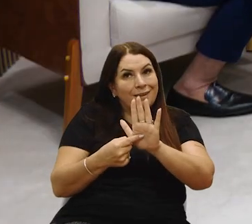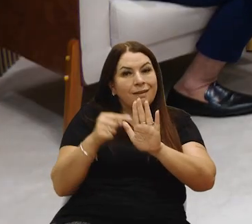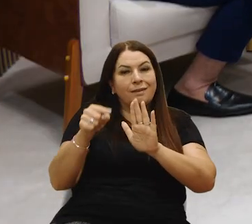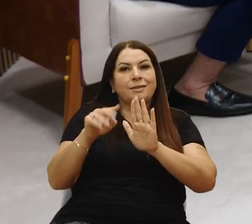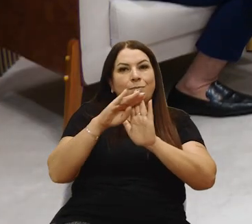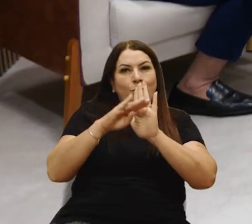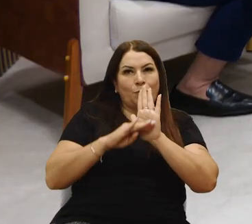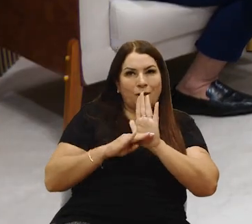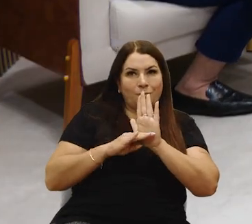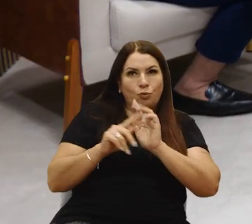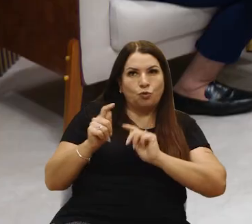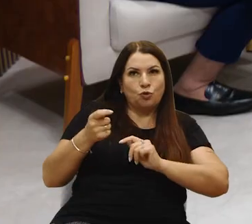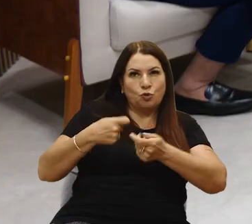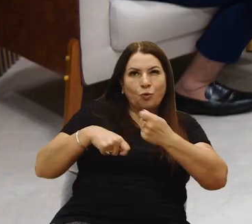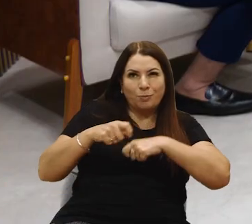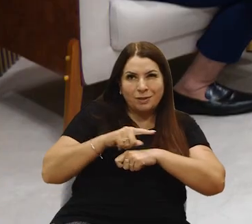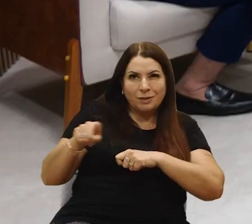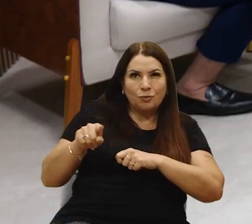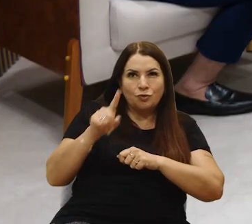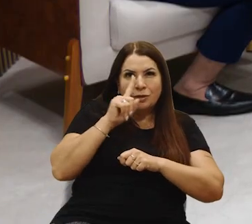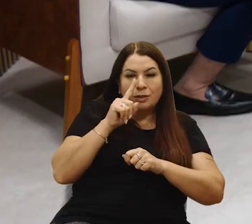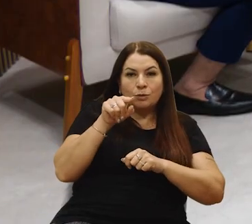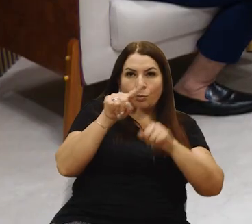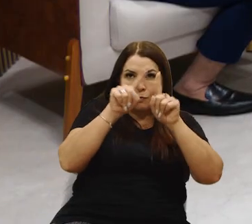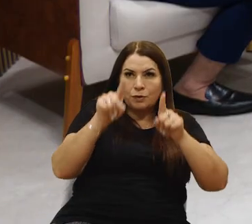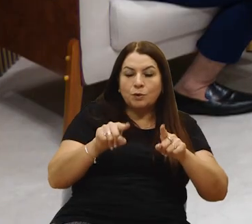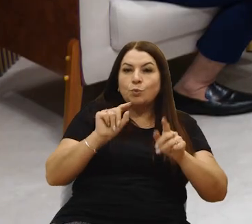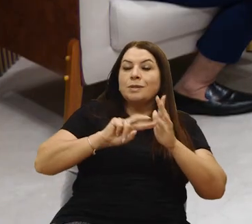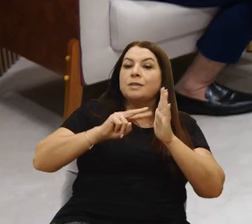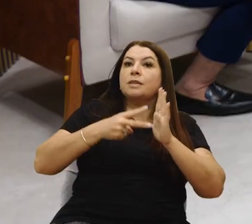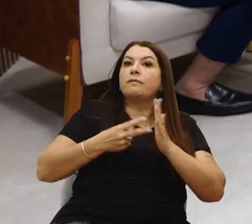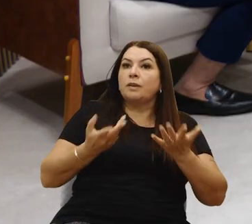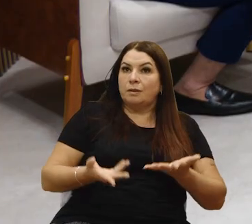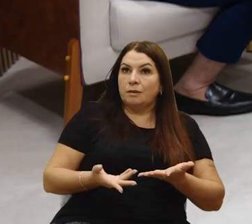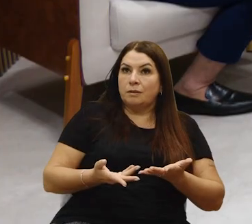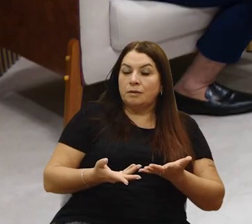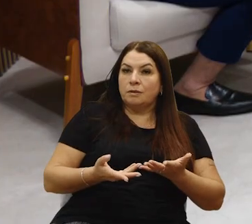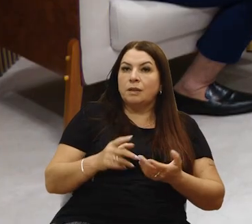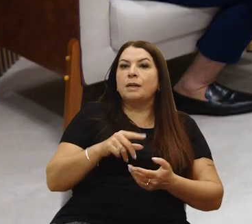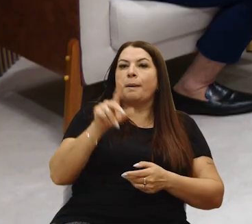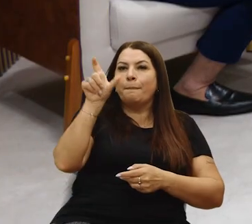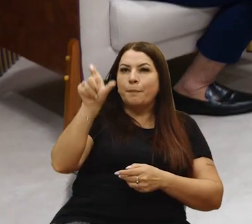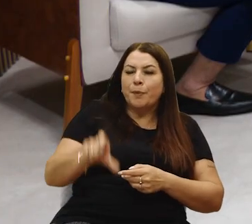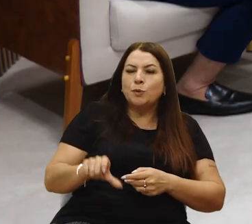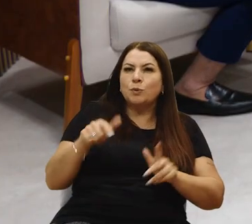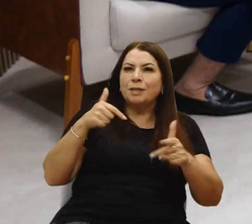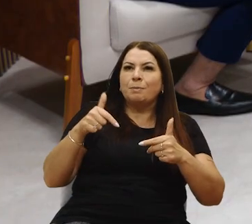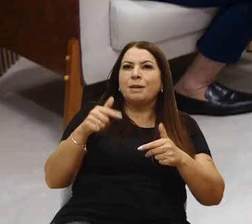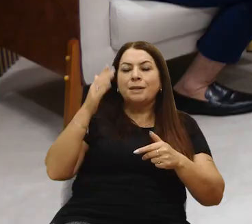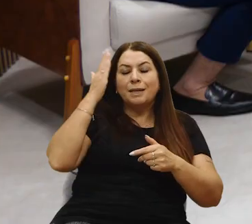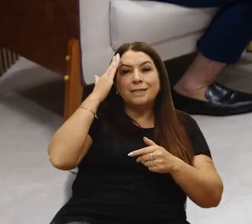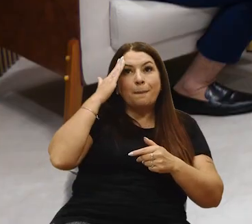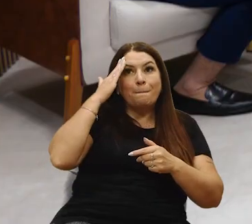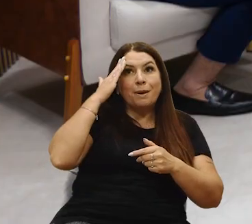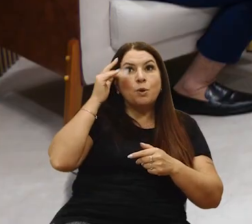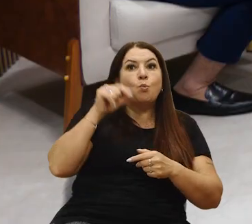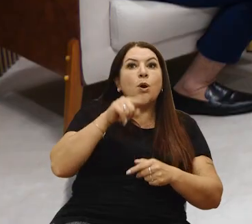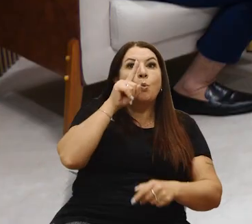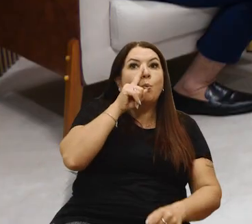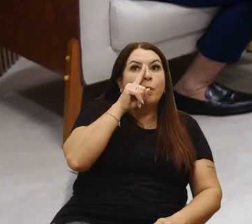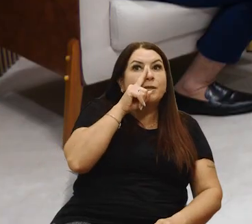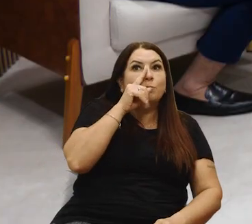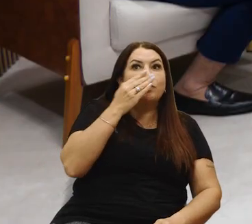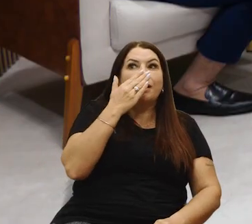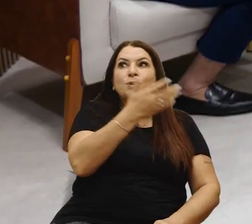esse programa de gerenciamento de riscos para o trabalhador. O que isso significa, Vânia? Que a pessoa que trabalha tem que saber a que riscos ela